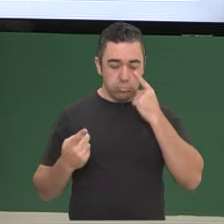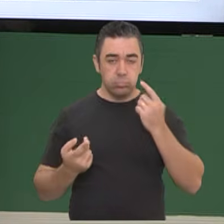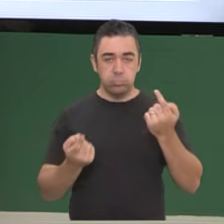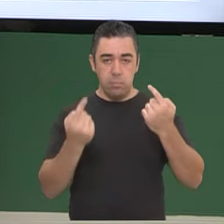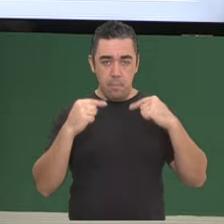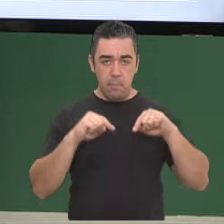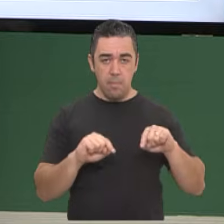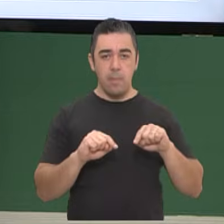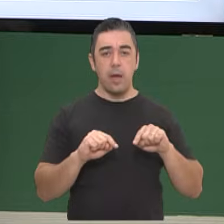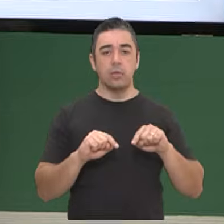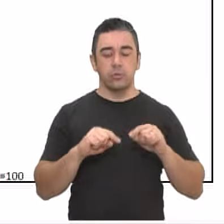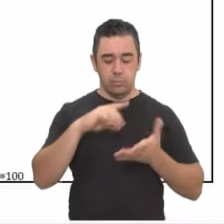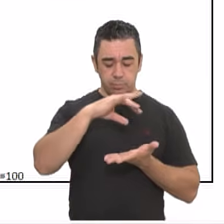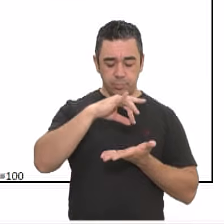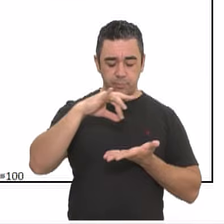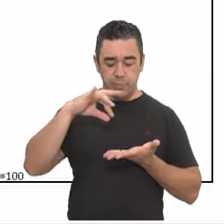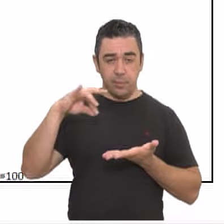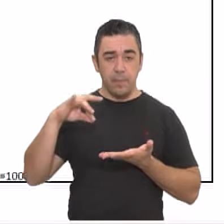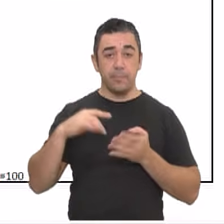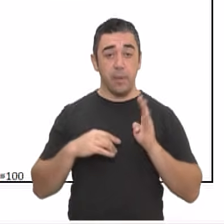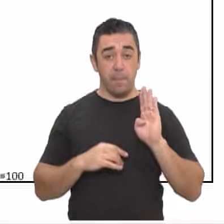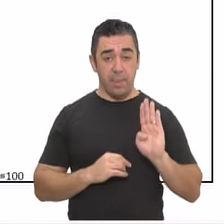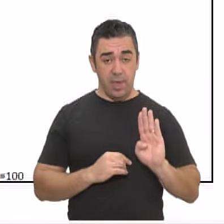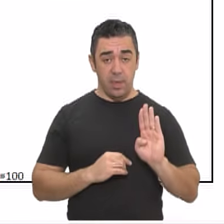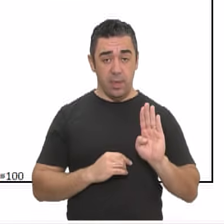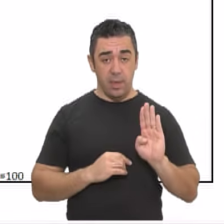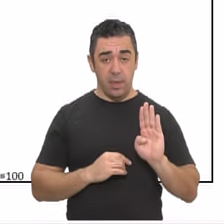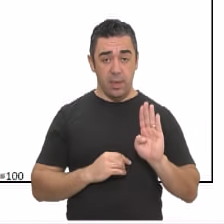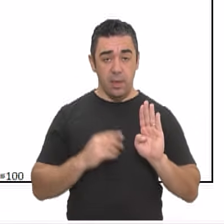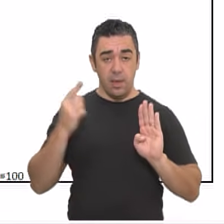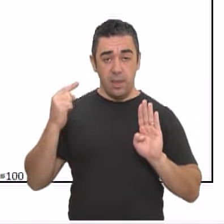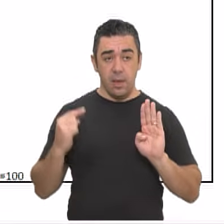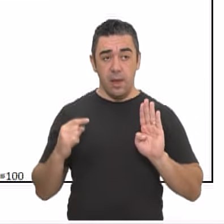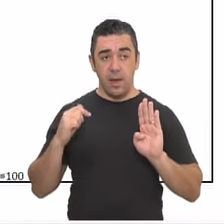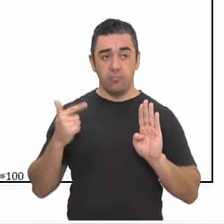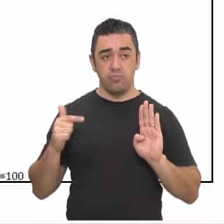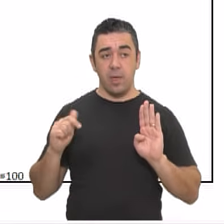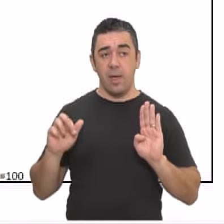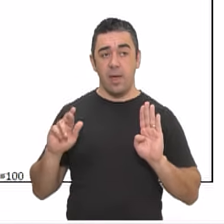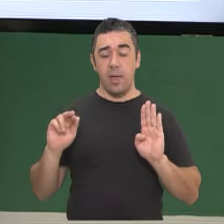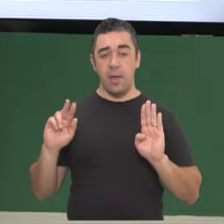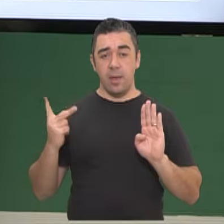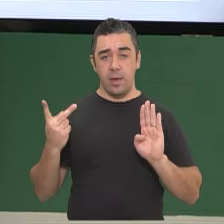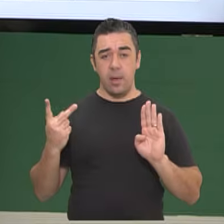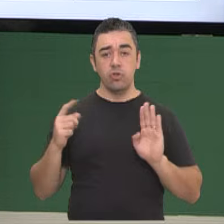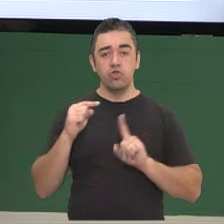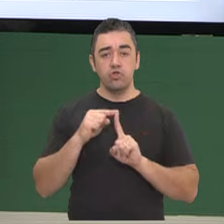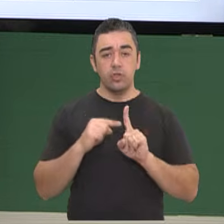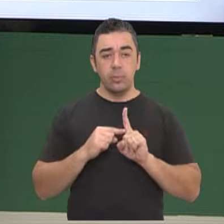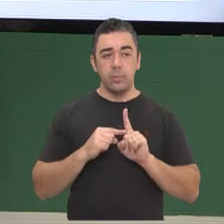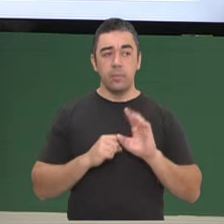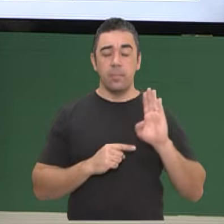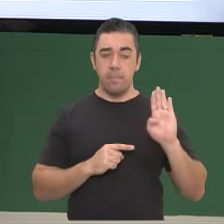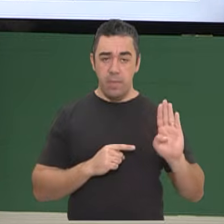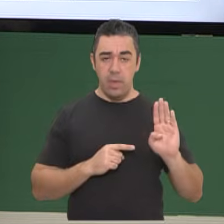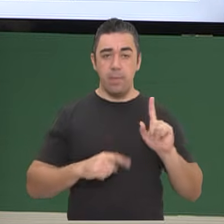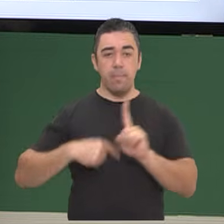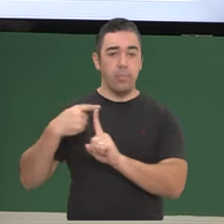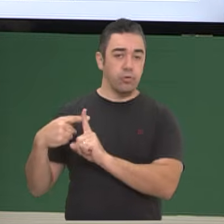baixo reagiu só com o soro anti-B e com o soro anti-RH. Então, qual que é o tipo de sangue dela?